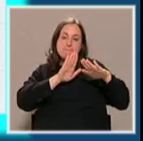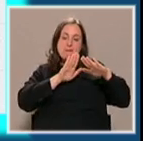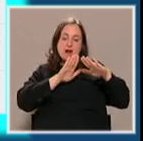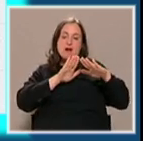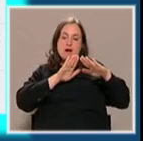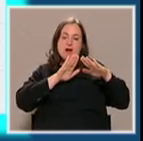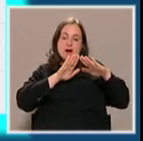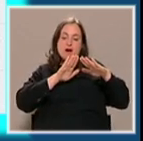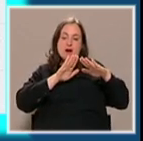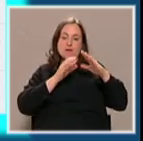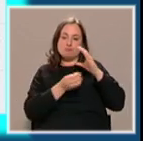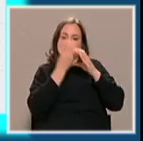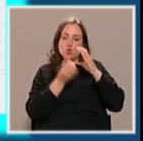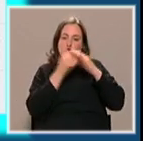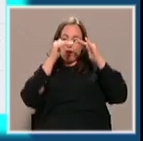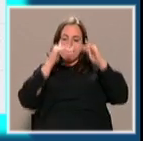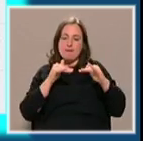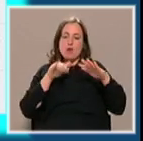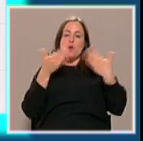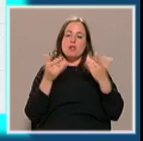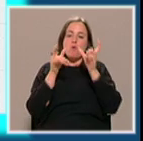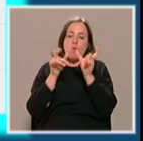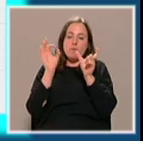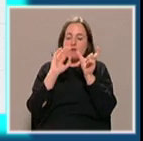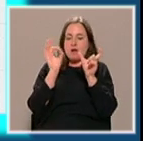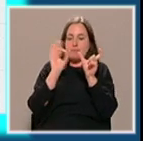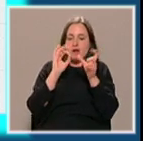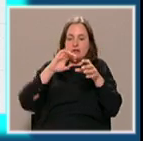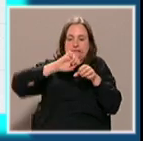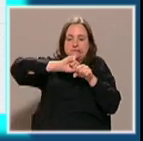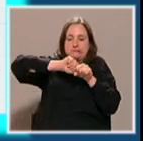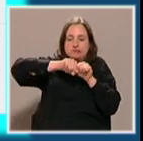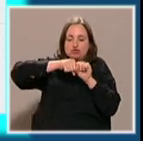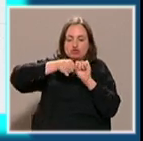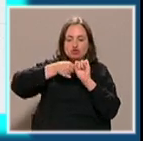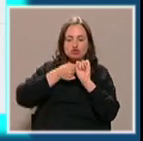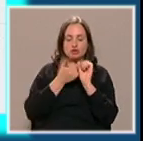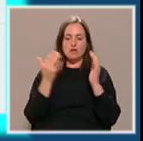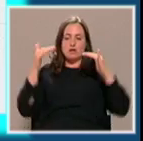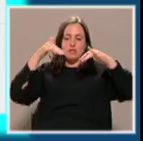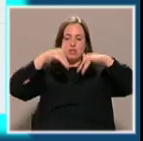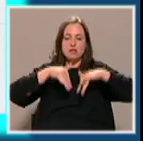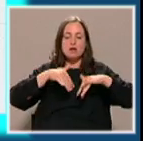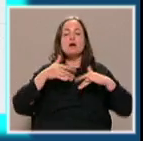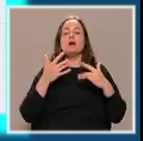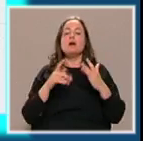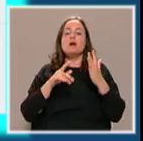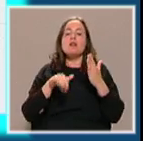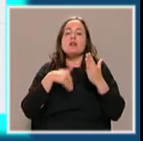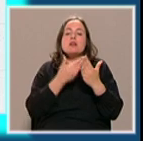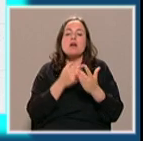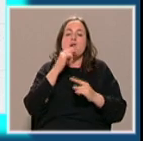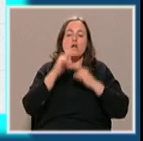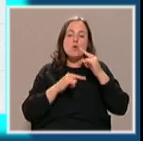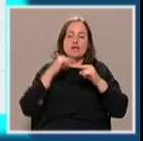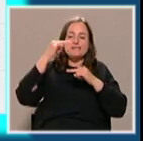diminuir essa produção, logo o corpo amarelo degenera e quando o corpo amarelo degenera, o que é que vai provocar ao nível